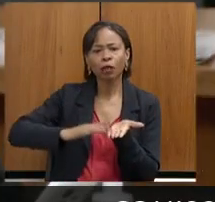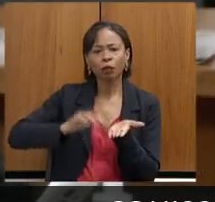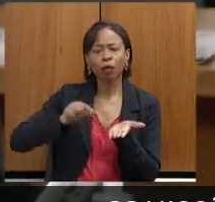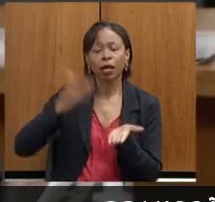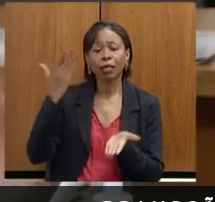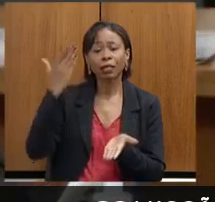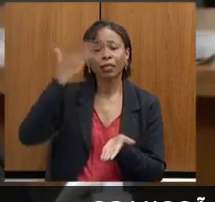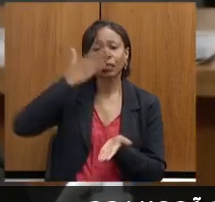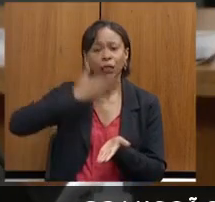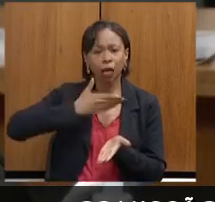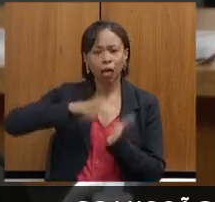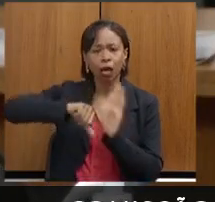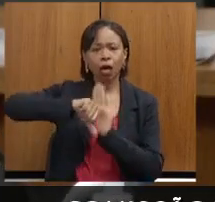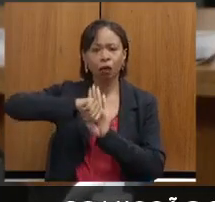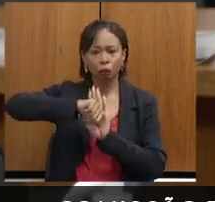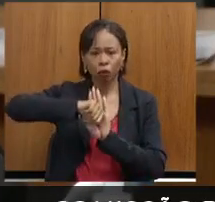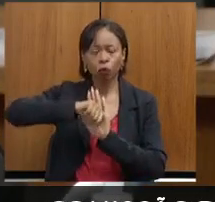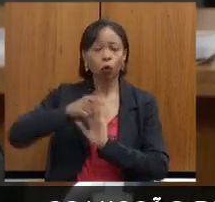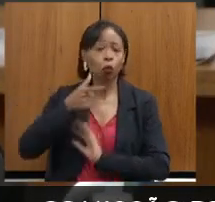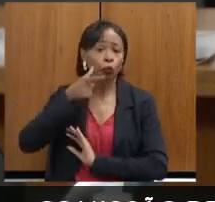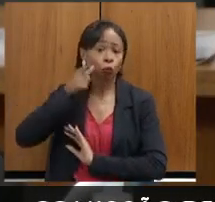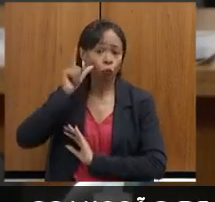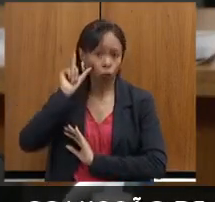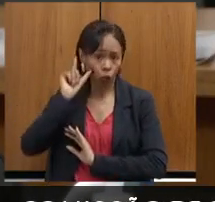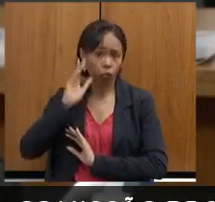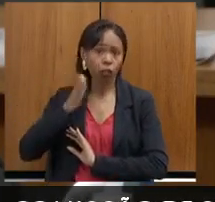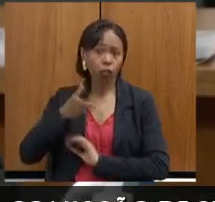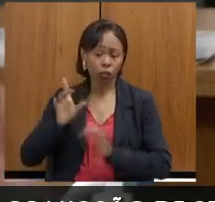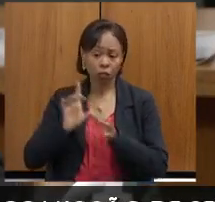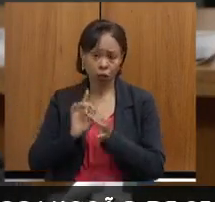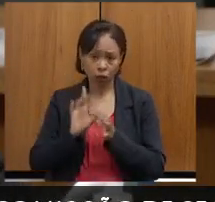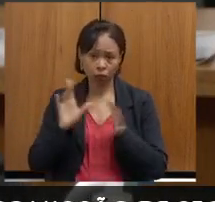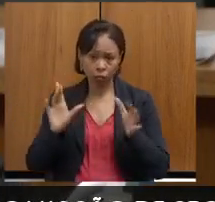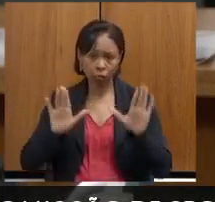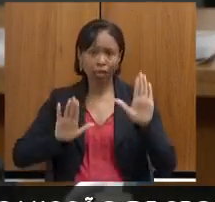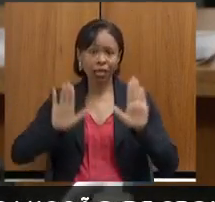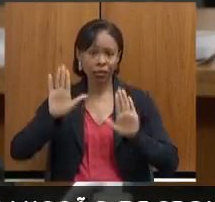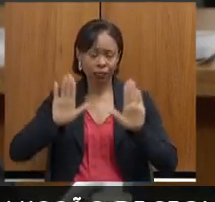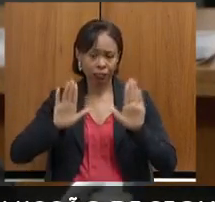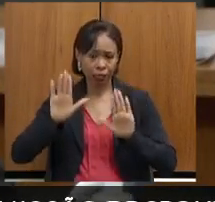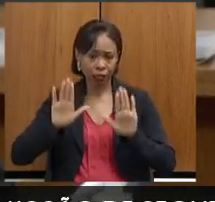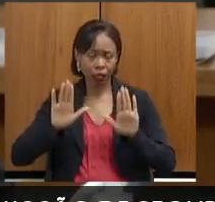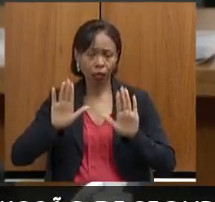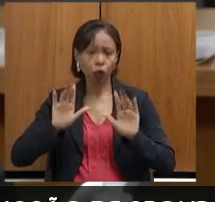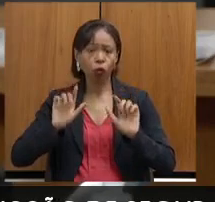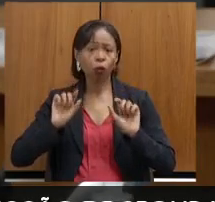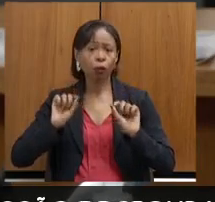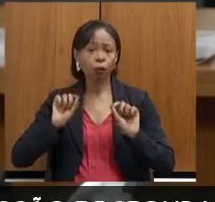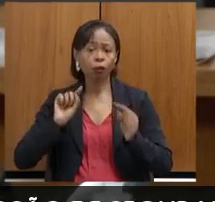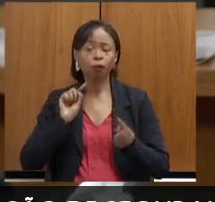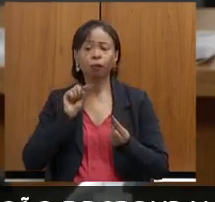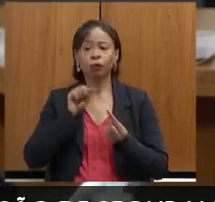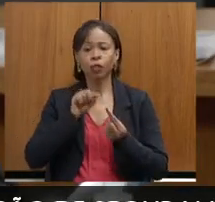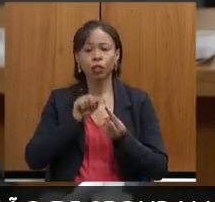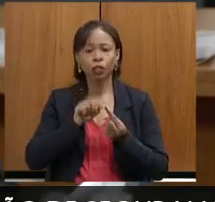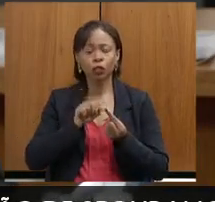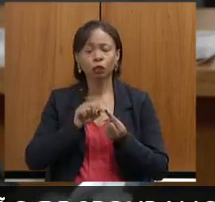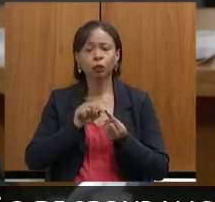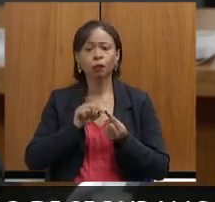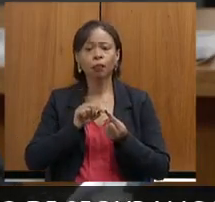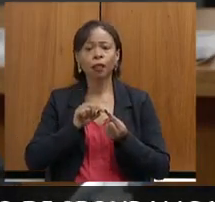mesmo tempo ontem mesmo foi homologada a licitação onde nós passaremos